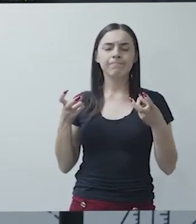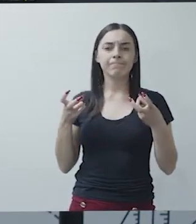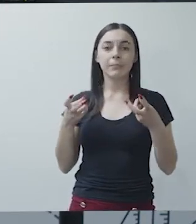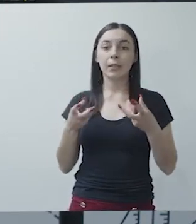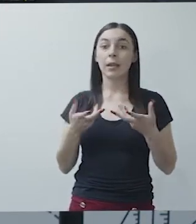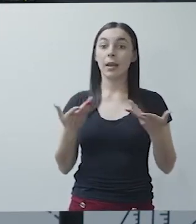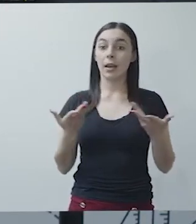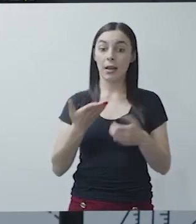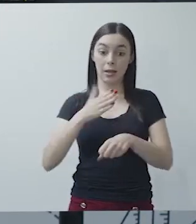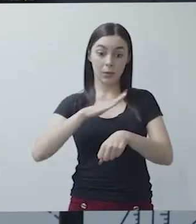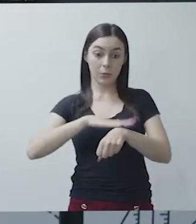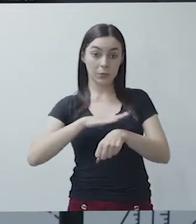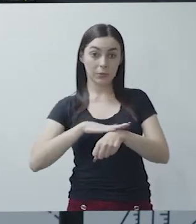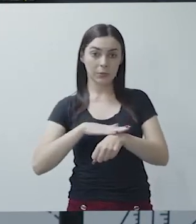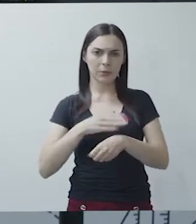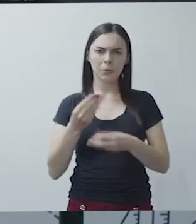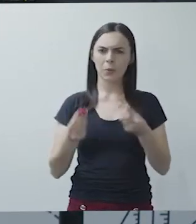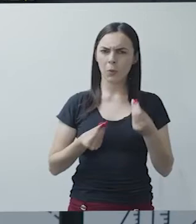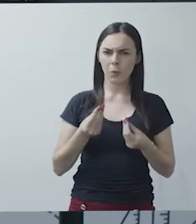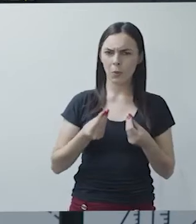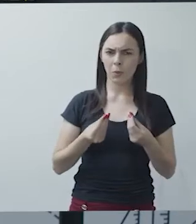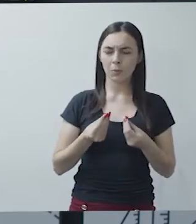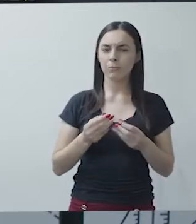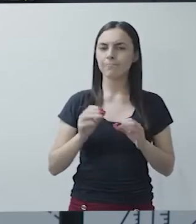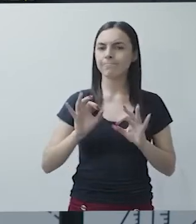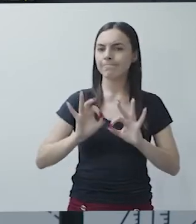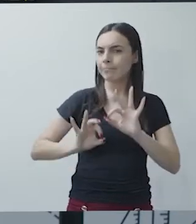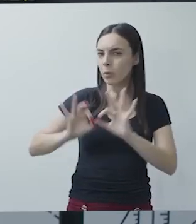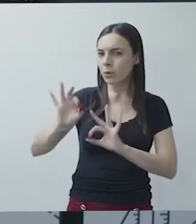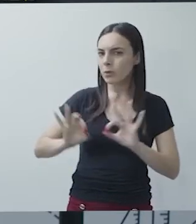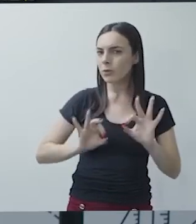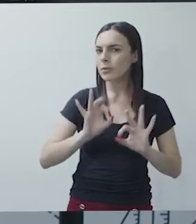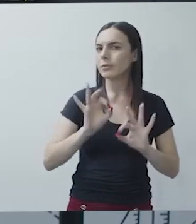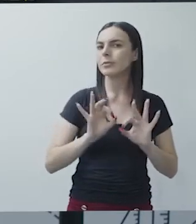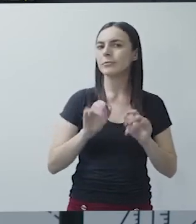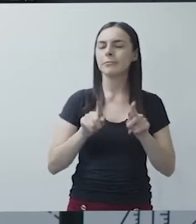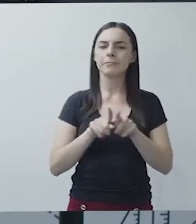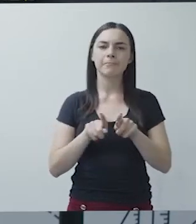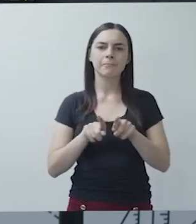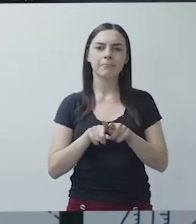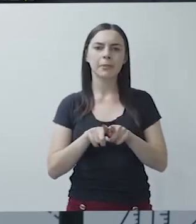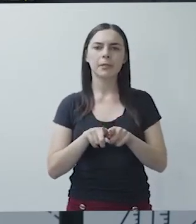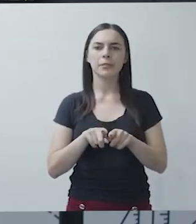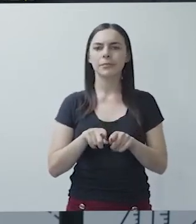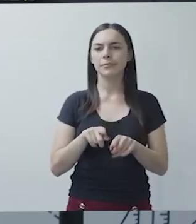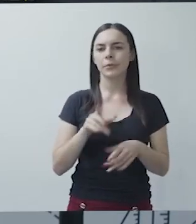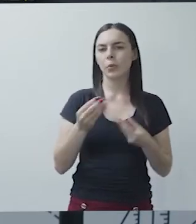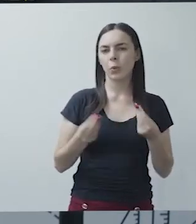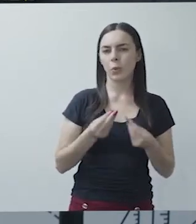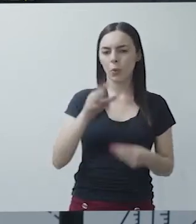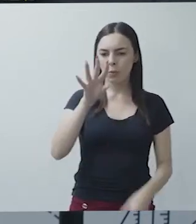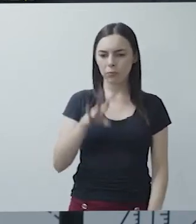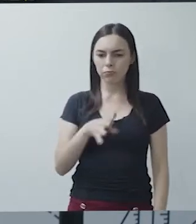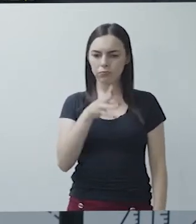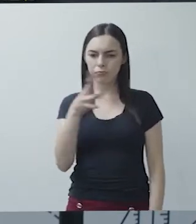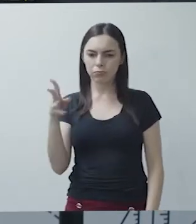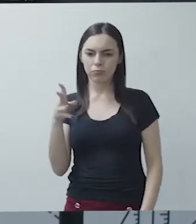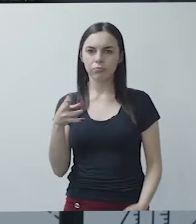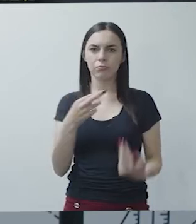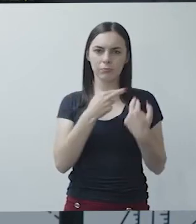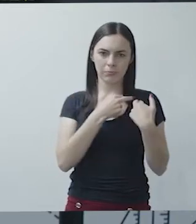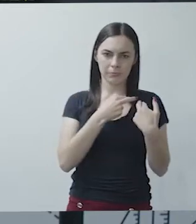Nós medimos o tempo através da organização, né? Também dos nossos afazeres de casa. Olha lá,